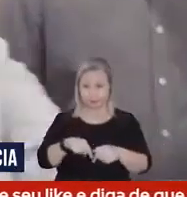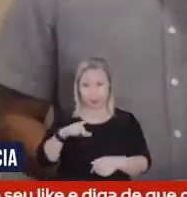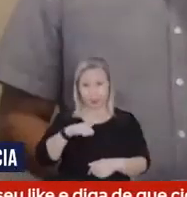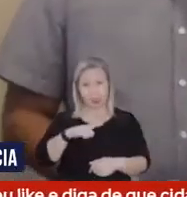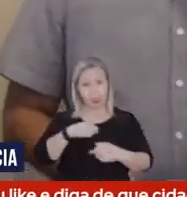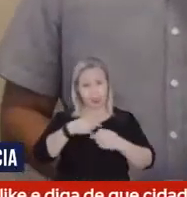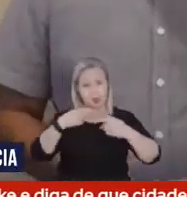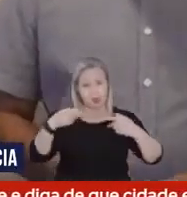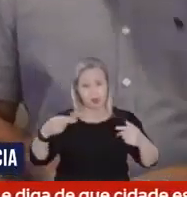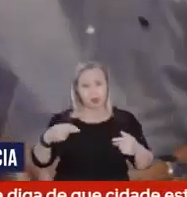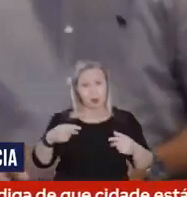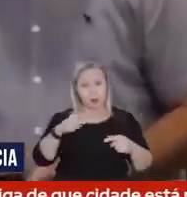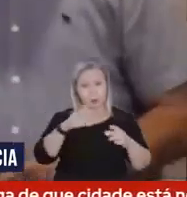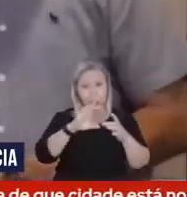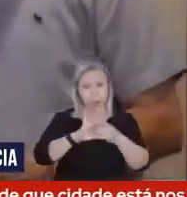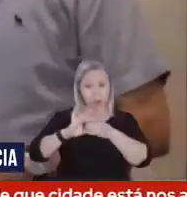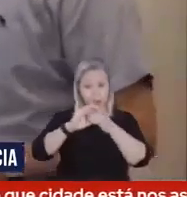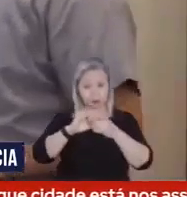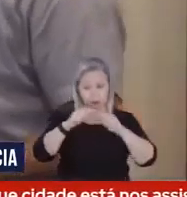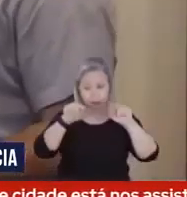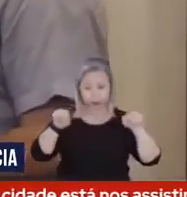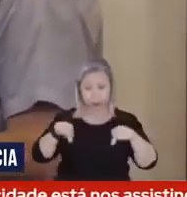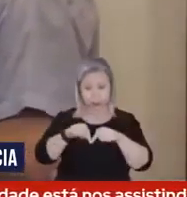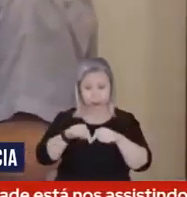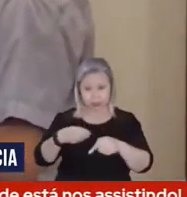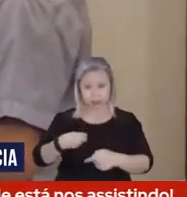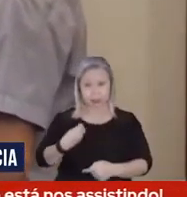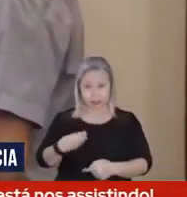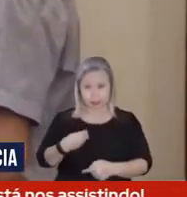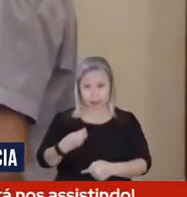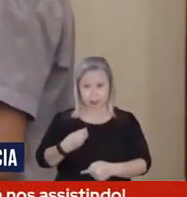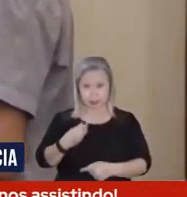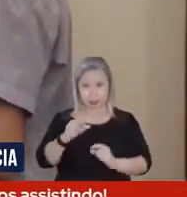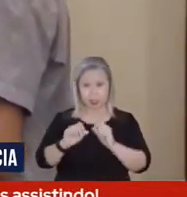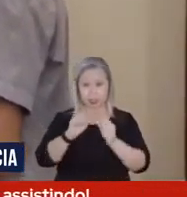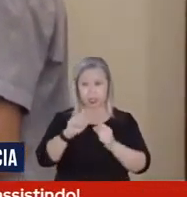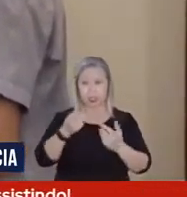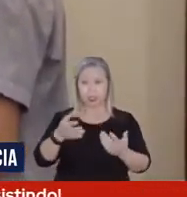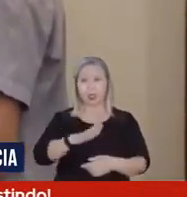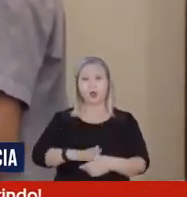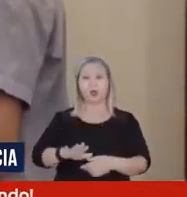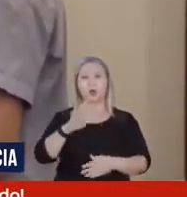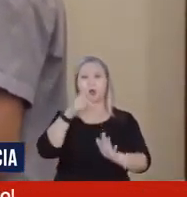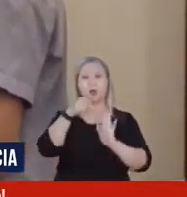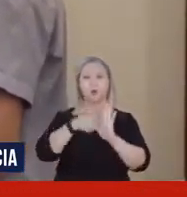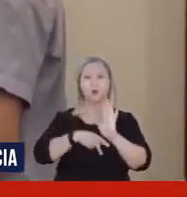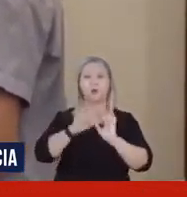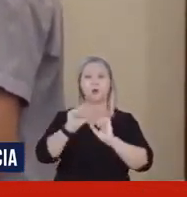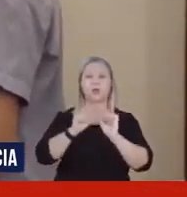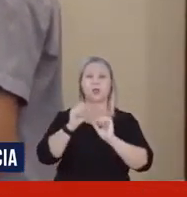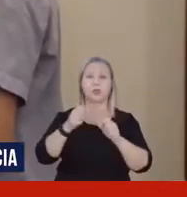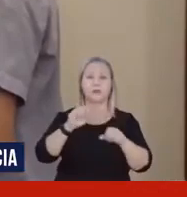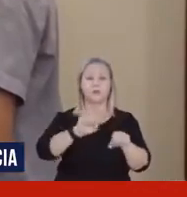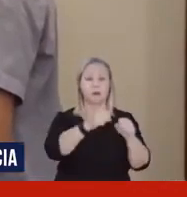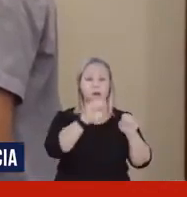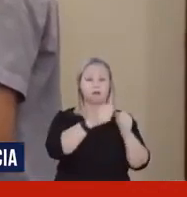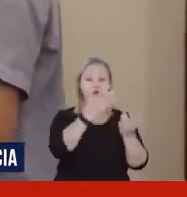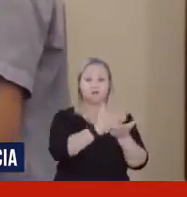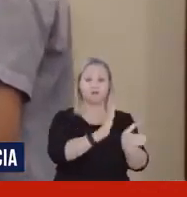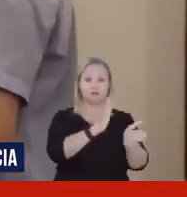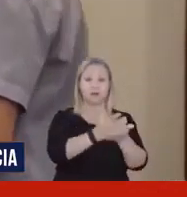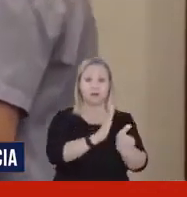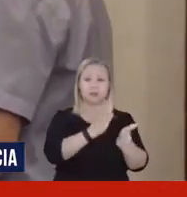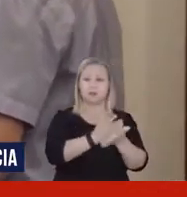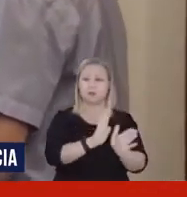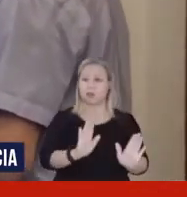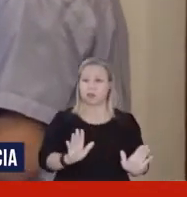sala, presidente, que é todo o projeto que foi destruído a partir, né, que foi implementado e foi